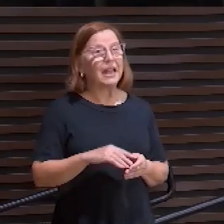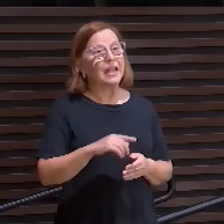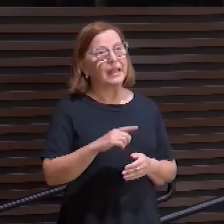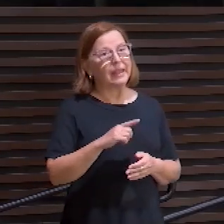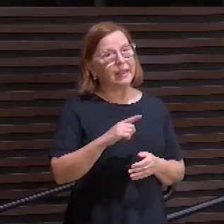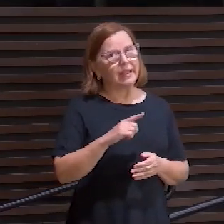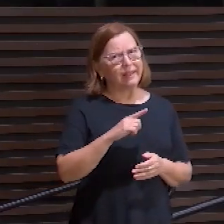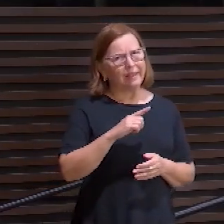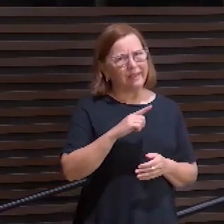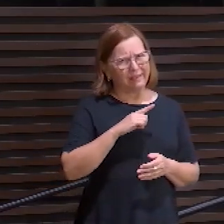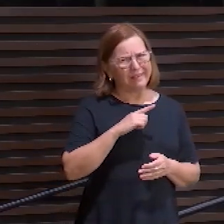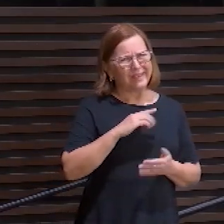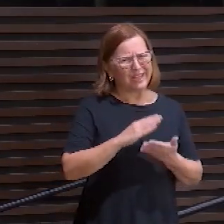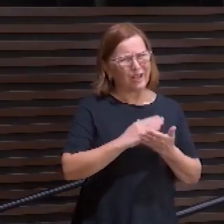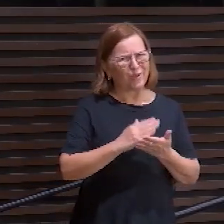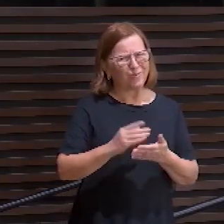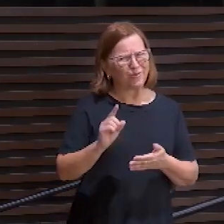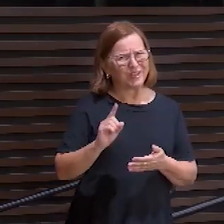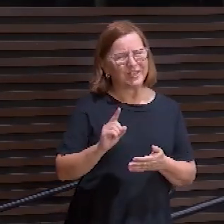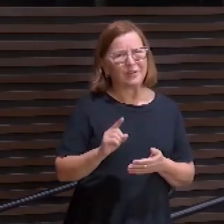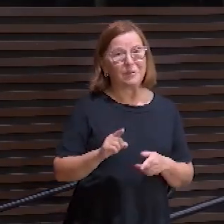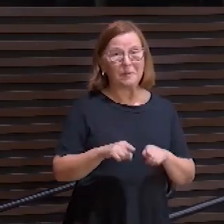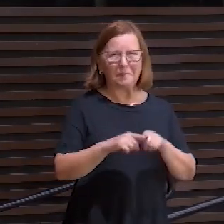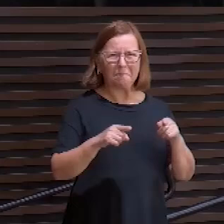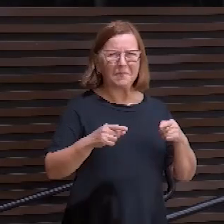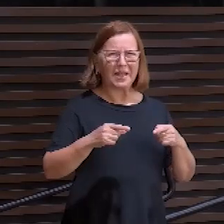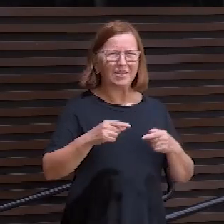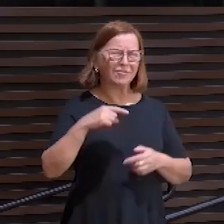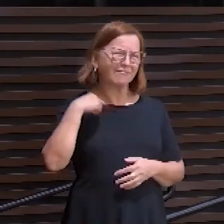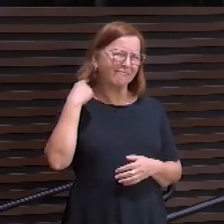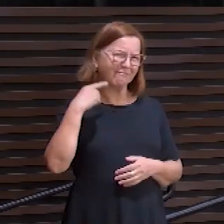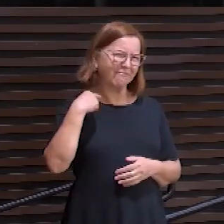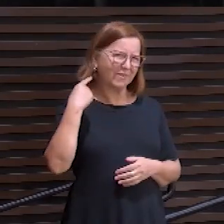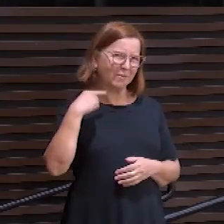escapam. Mas um deputado daqueles,